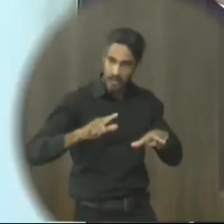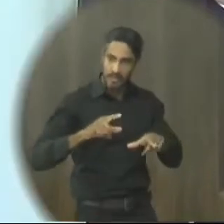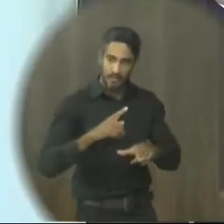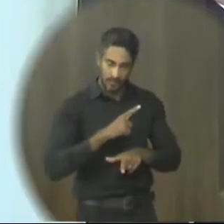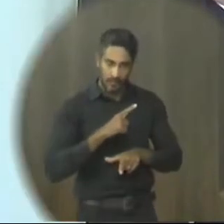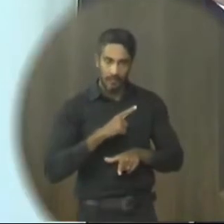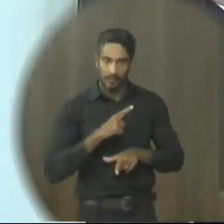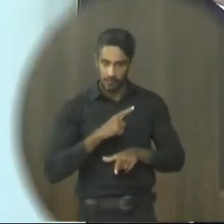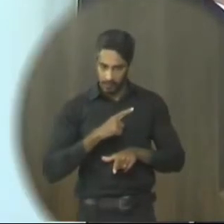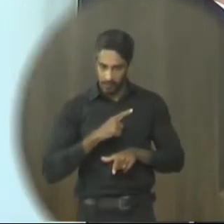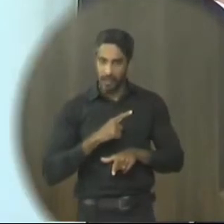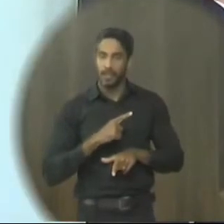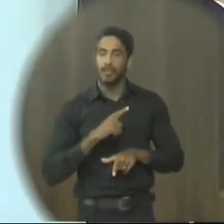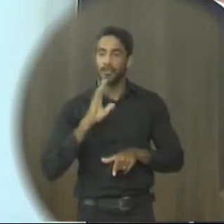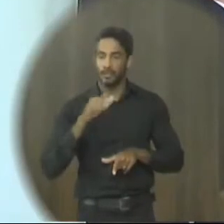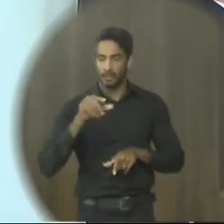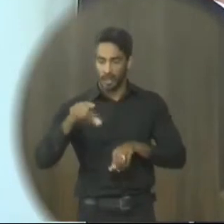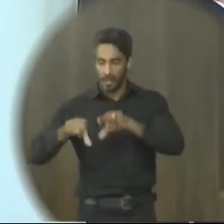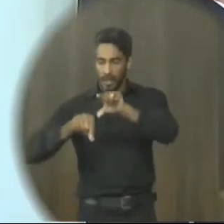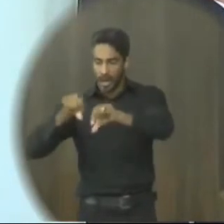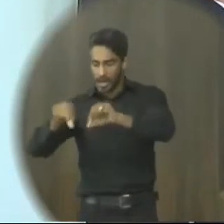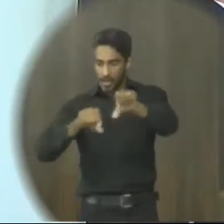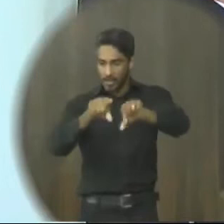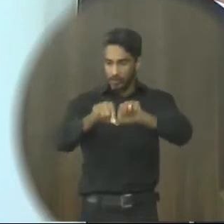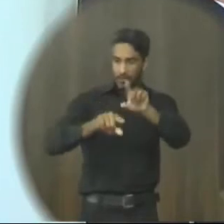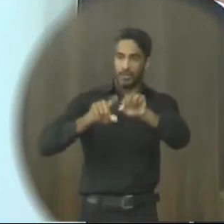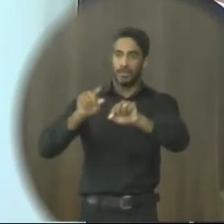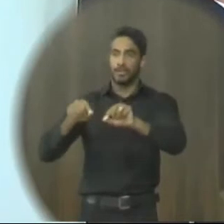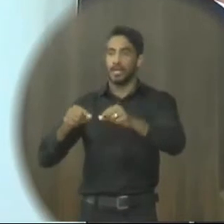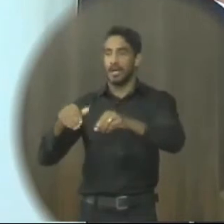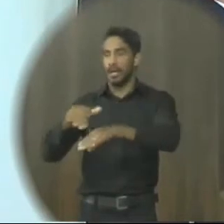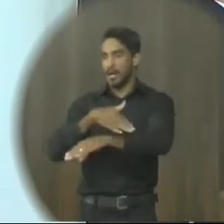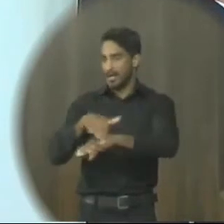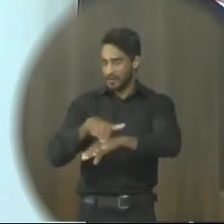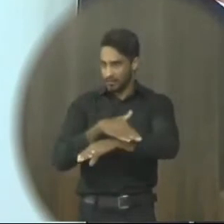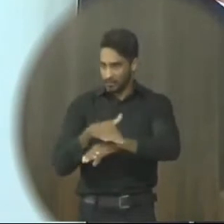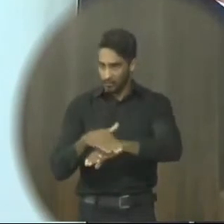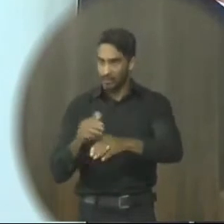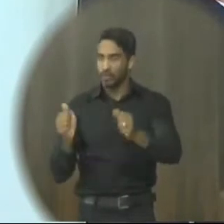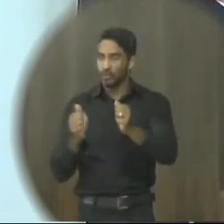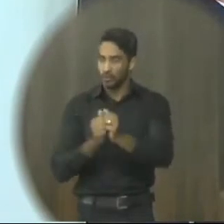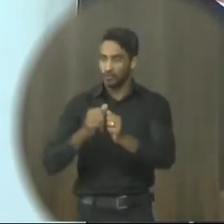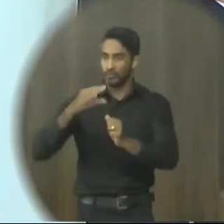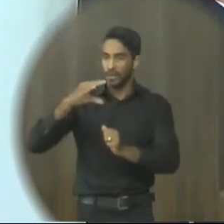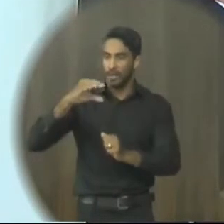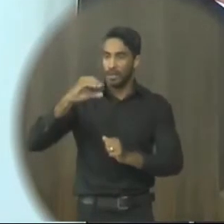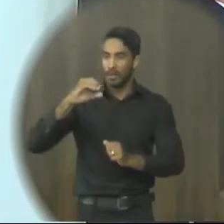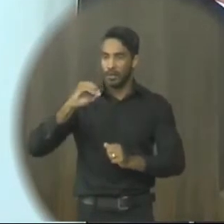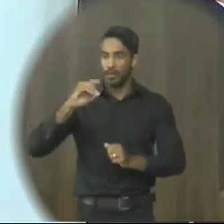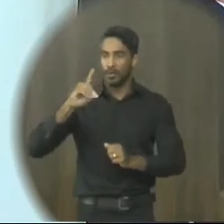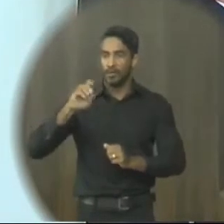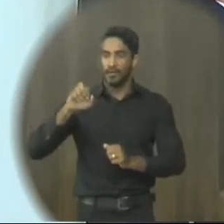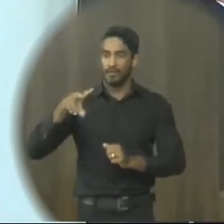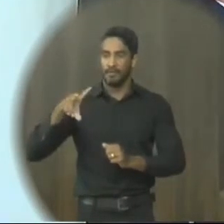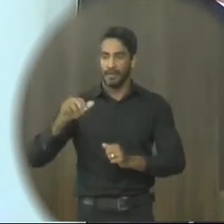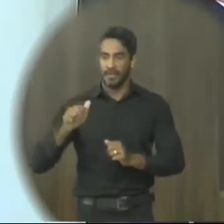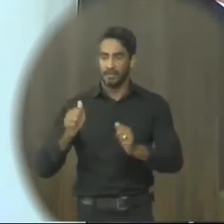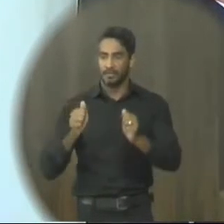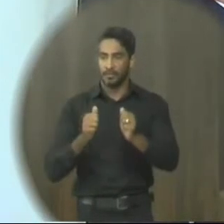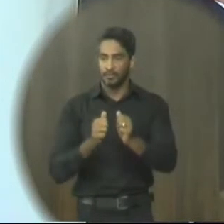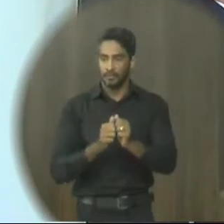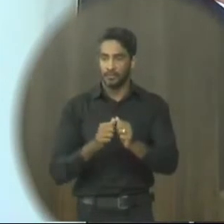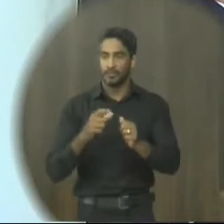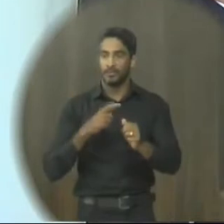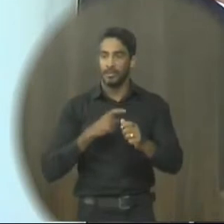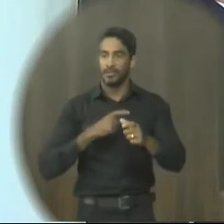ruas contempladas no convênio que a gente tem com a Codevasf, a gente tem um convênio junto com a Codevasf de mais de 20 ruas também, e nós temos ruas